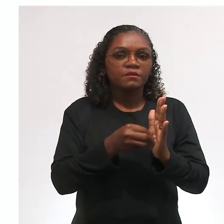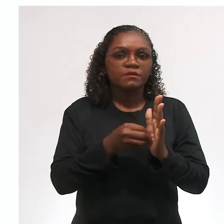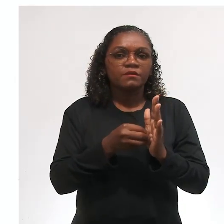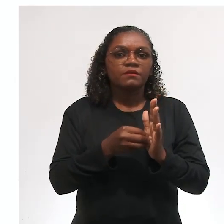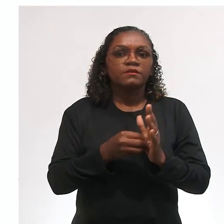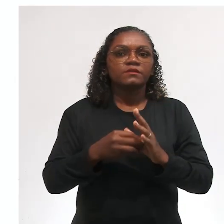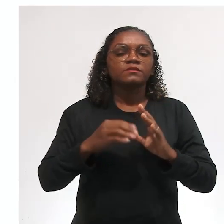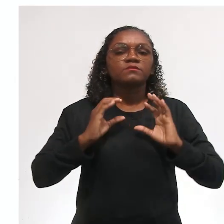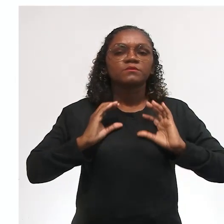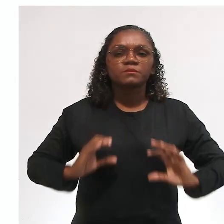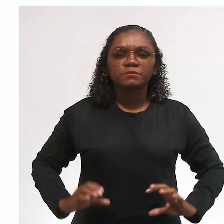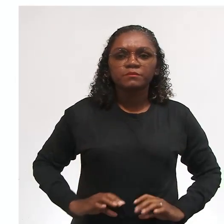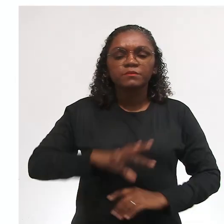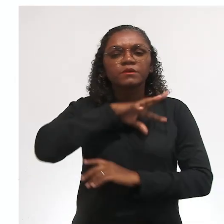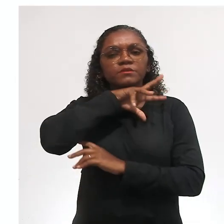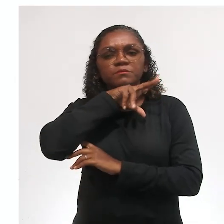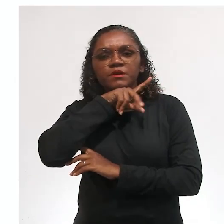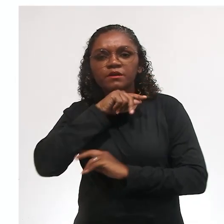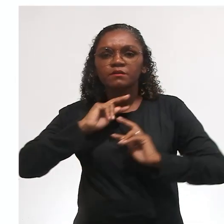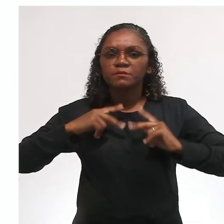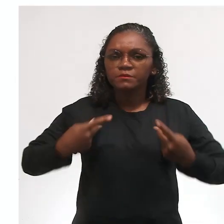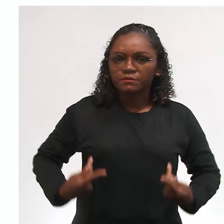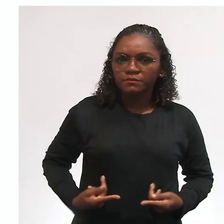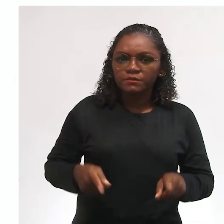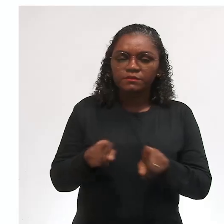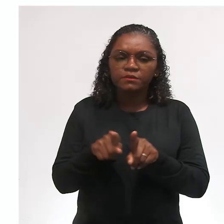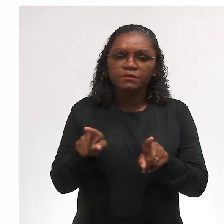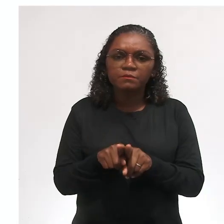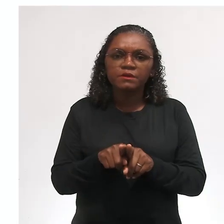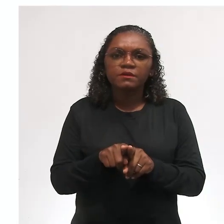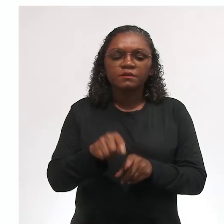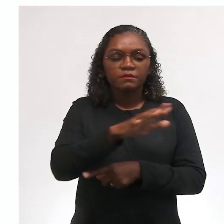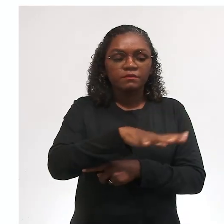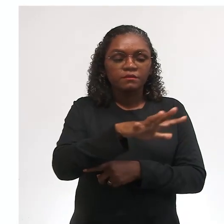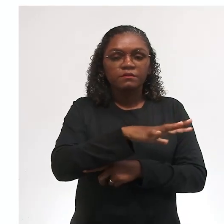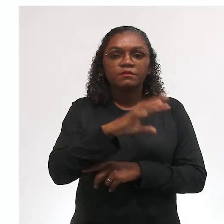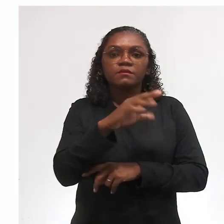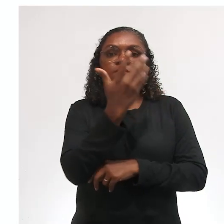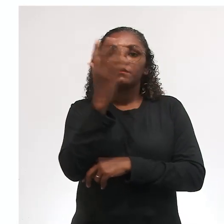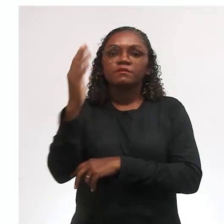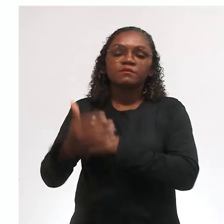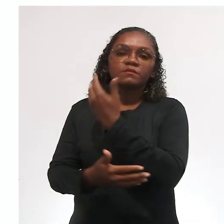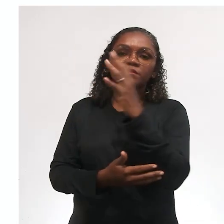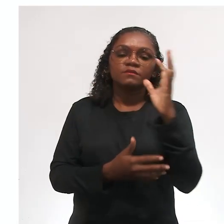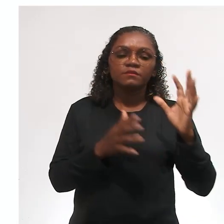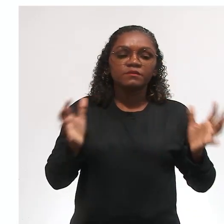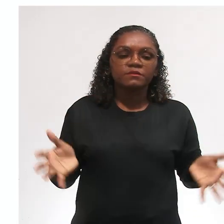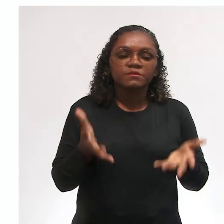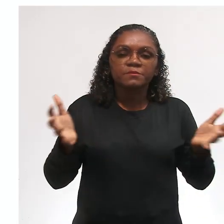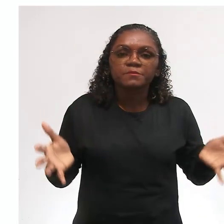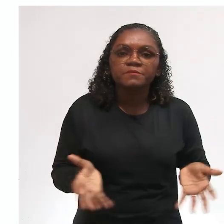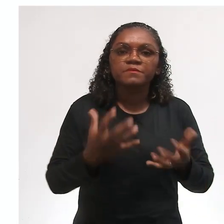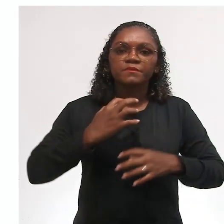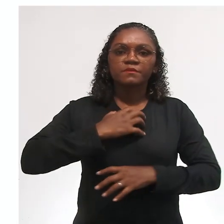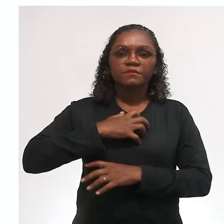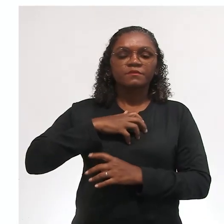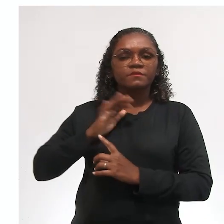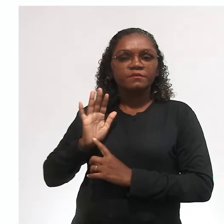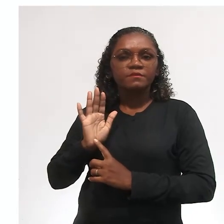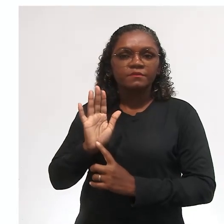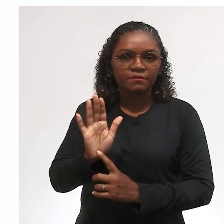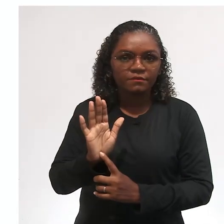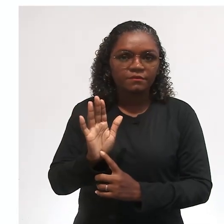com base em estímulos ambientais e respostas observáveis. Temos que concentrar que